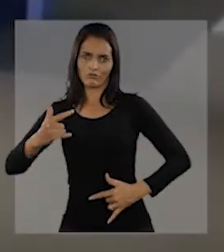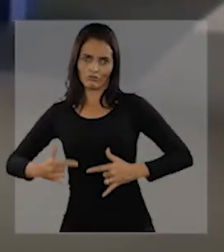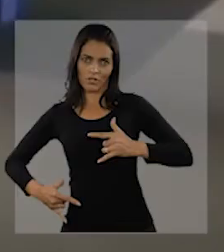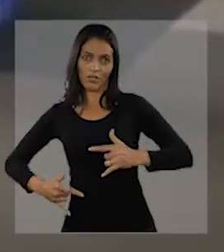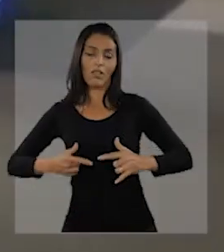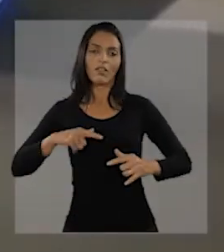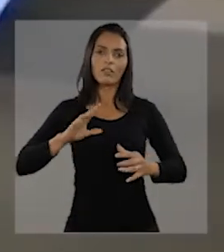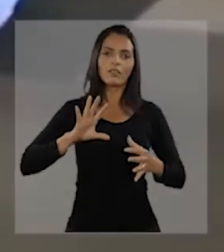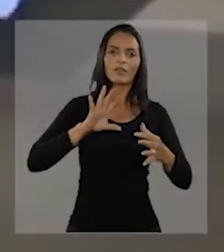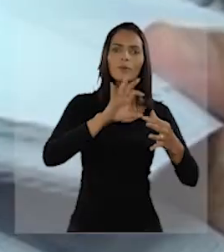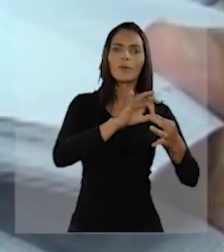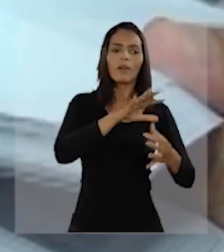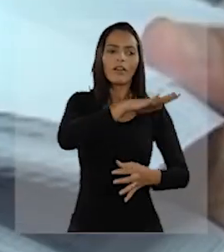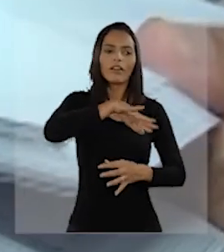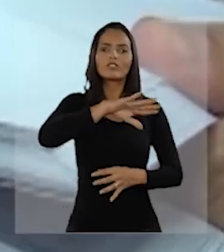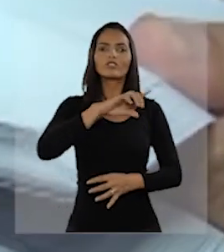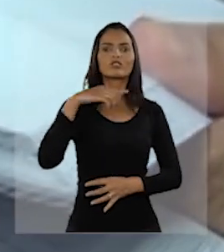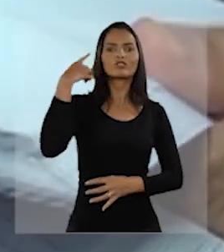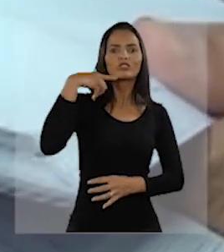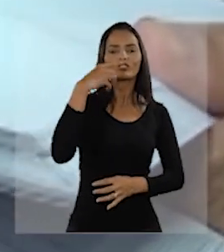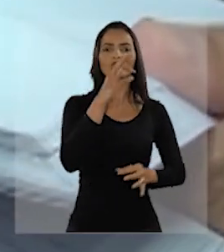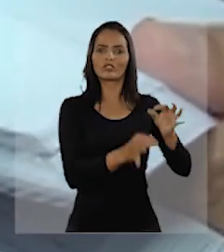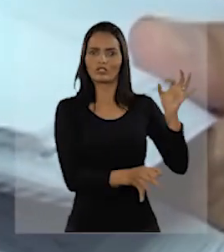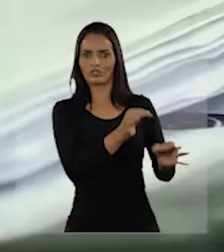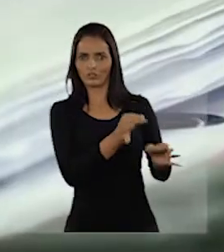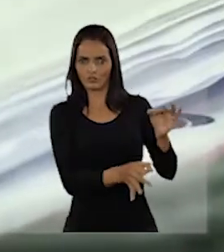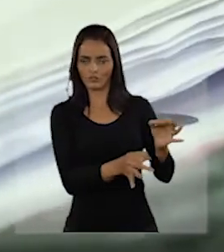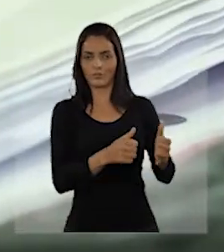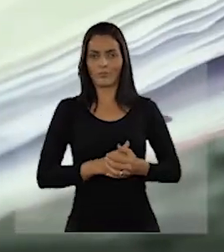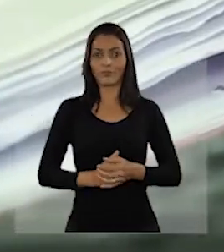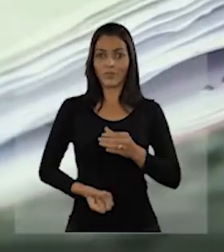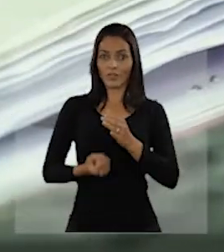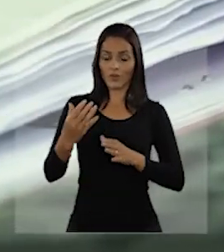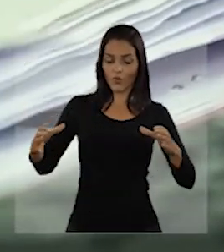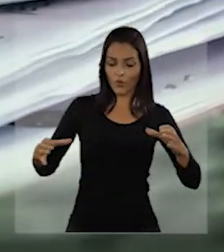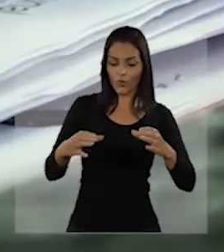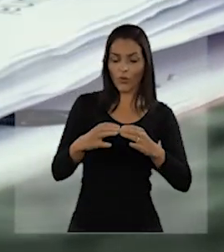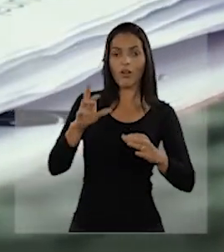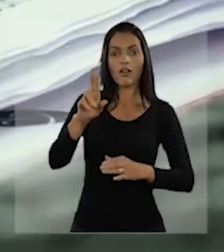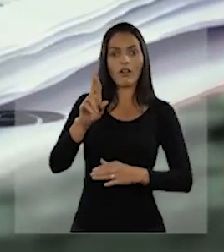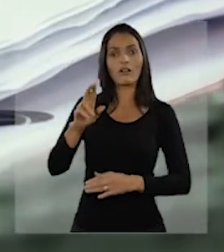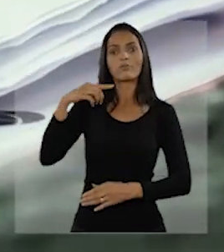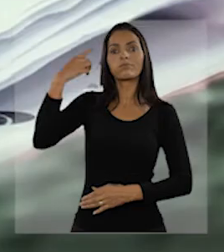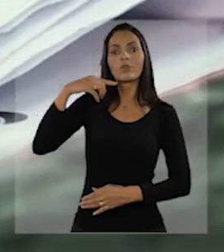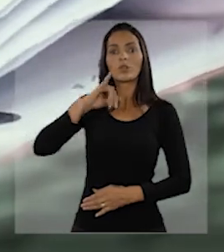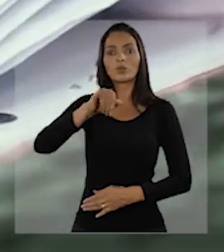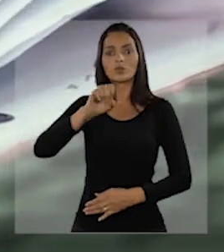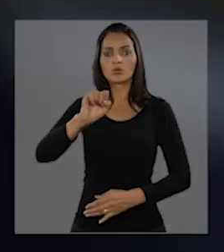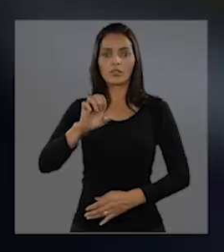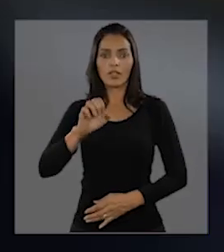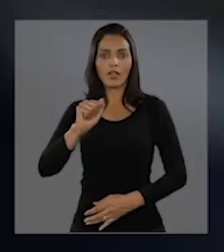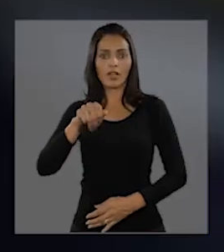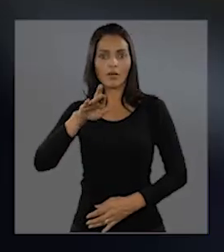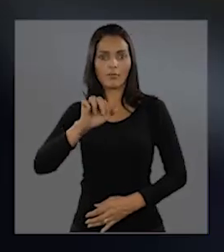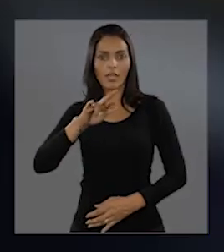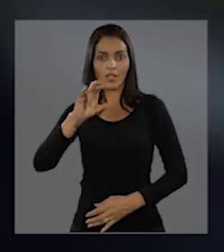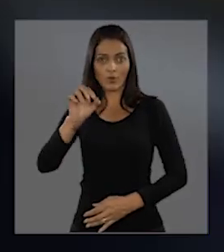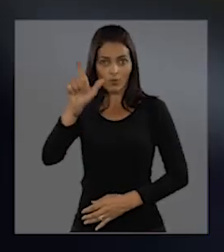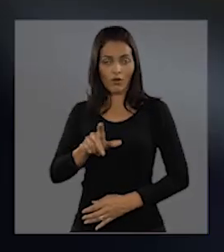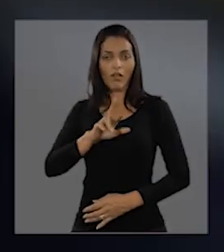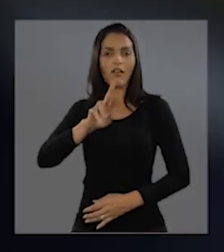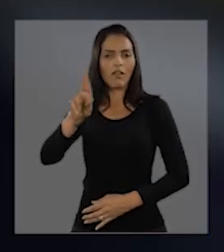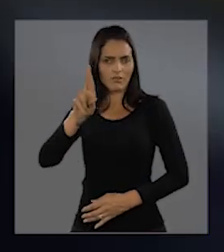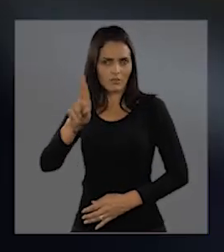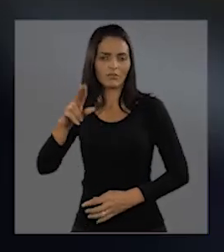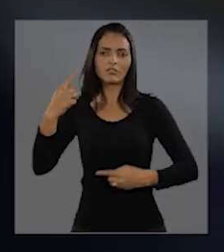relação inteligência artificial e o exercício do direito. Por isso, criou uma coordenação dirigida pelo advogado José Américo